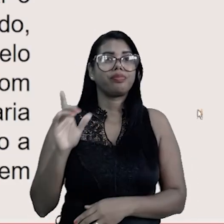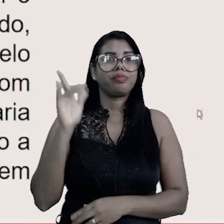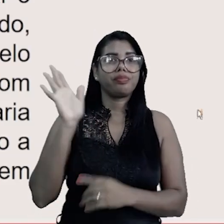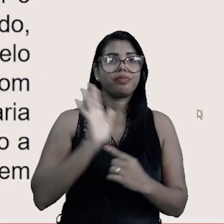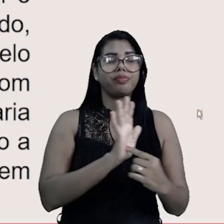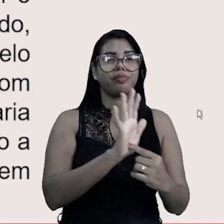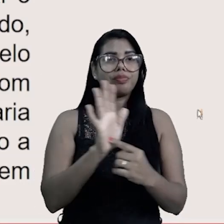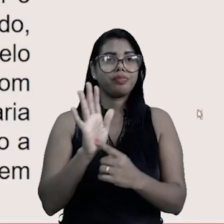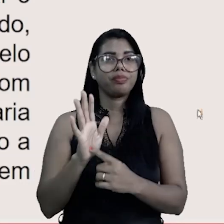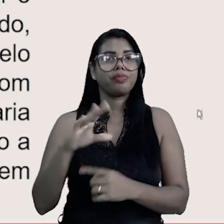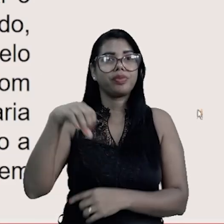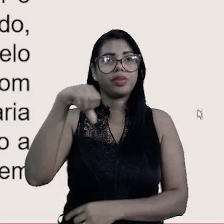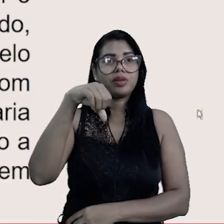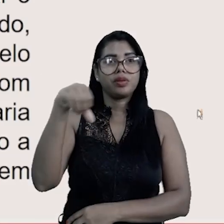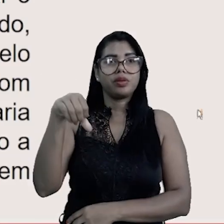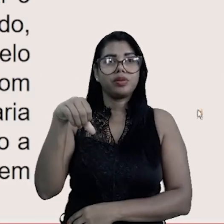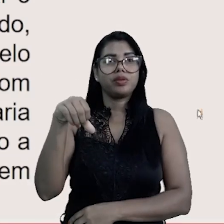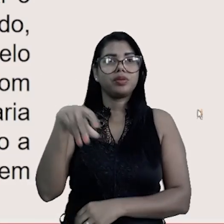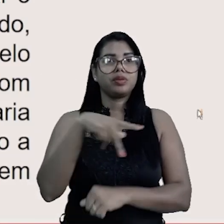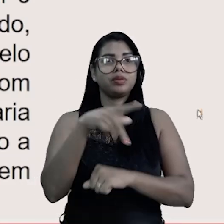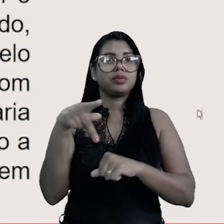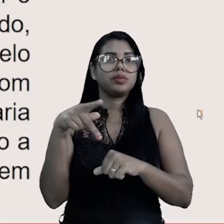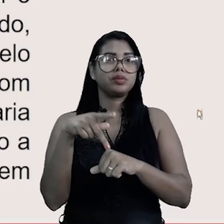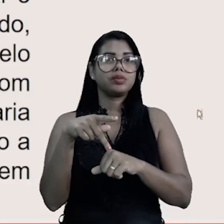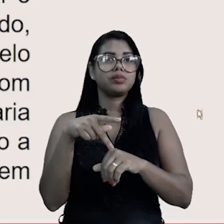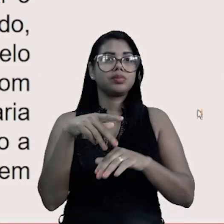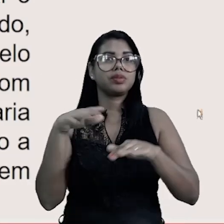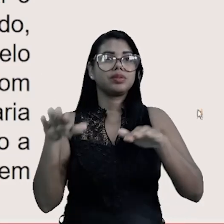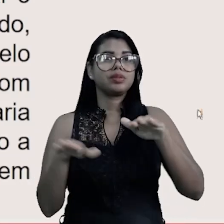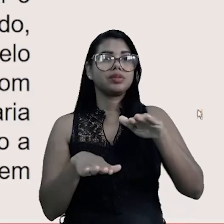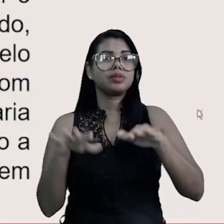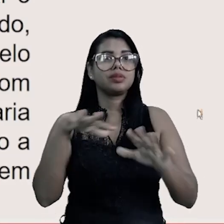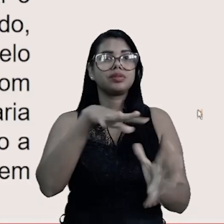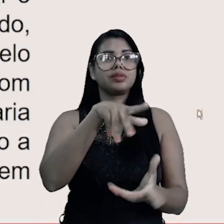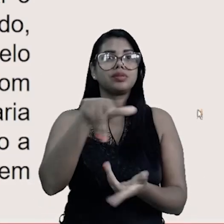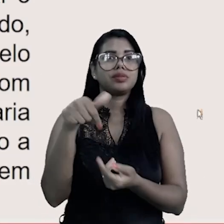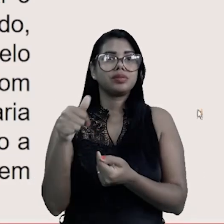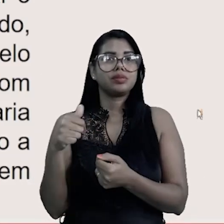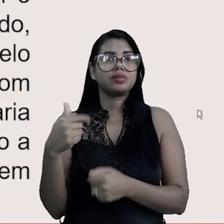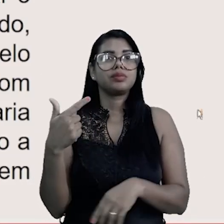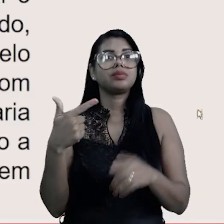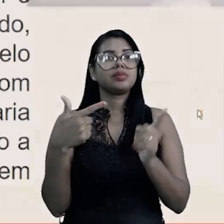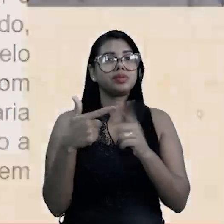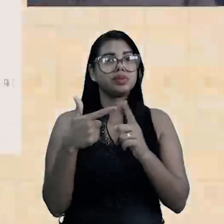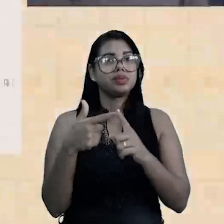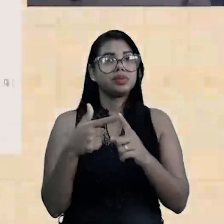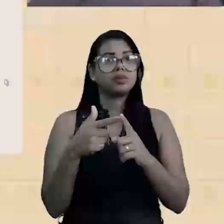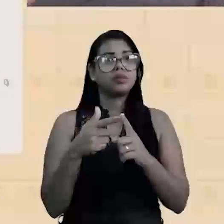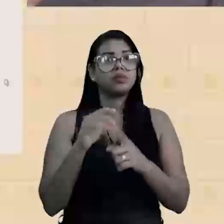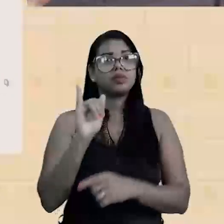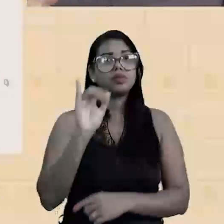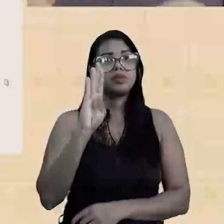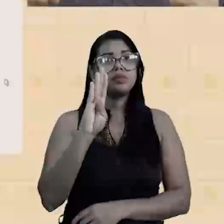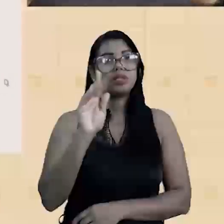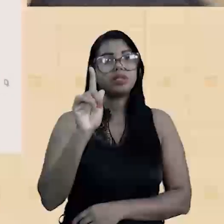lugar entre os países mais desiguais do mundo, segundo o IBGE. Vem comigo.